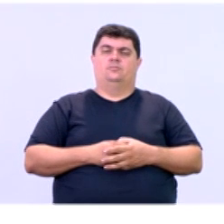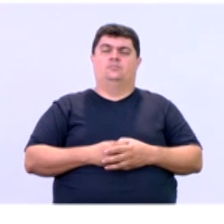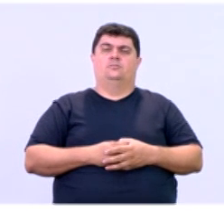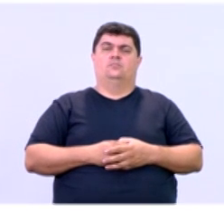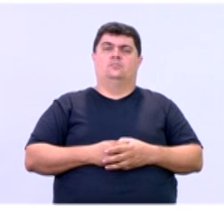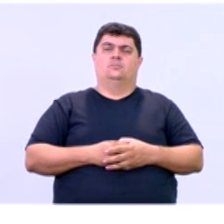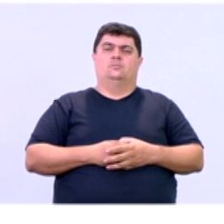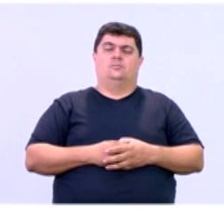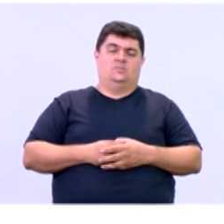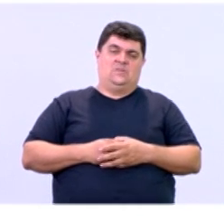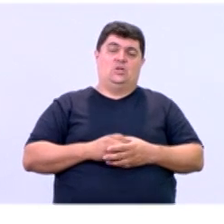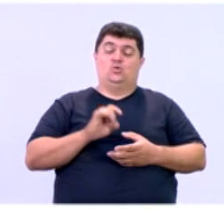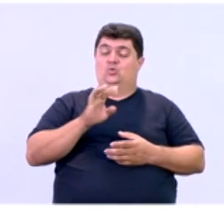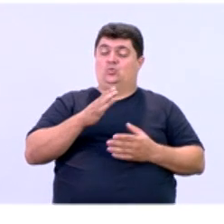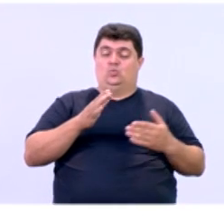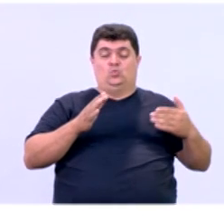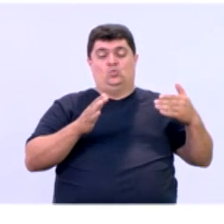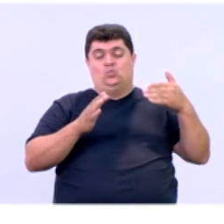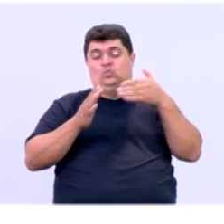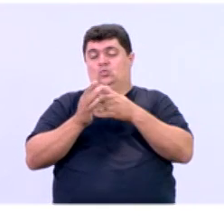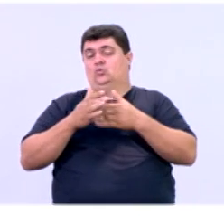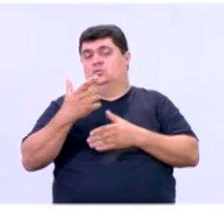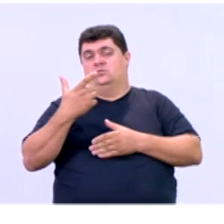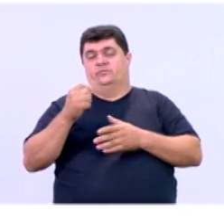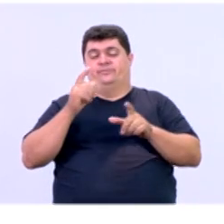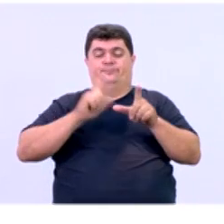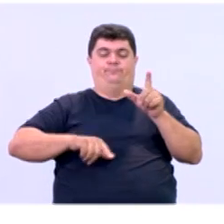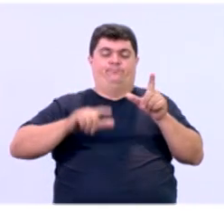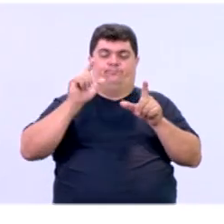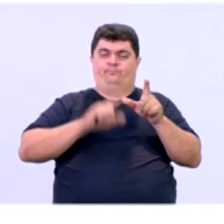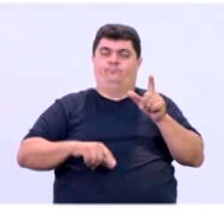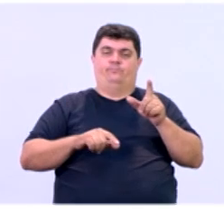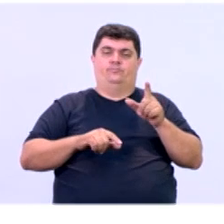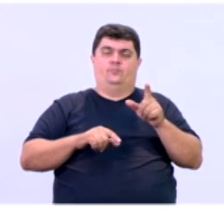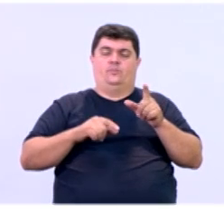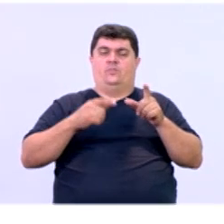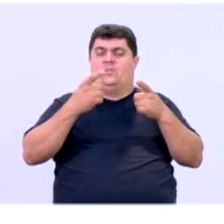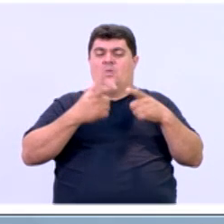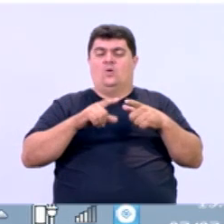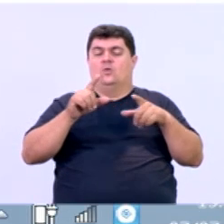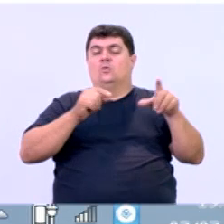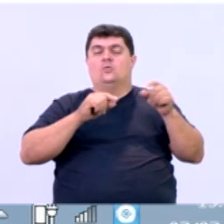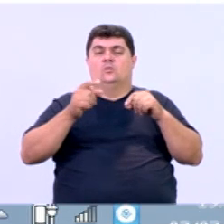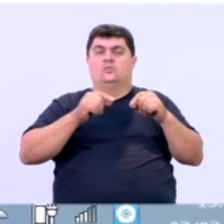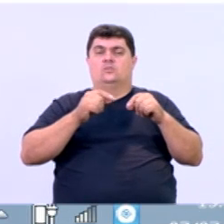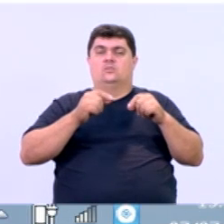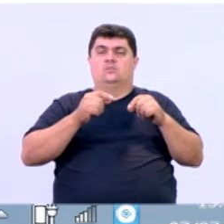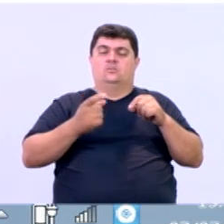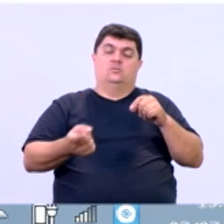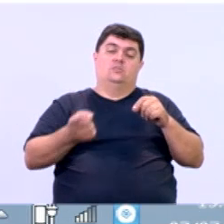tamanho máximo que ele recebe são 20 caracteres. Na onde que nós definimos isso?